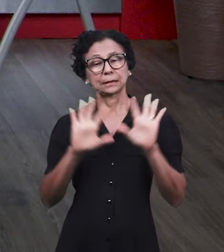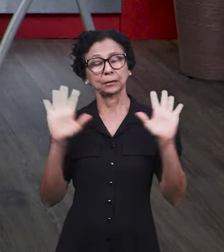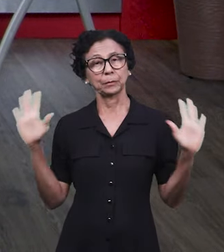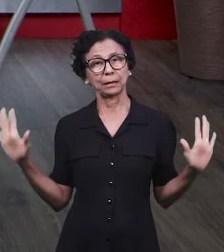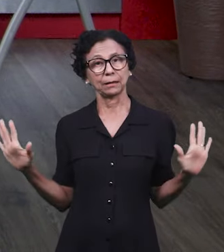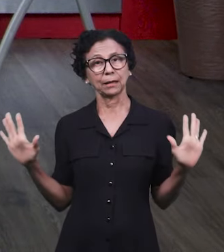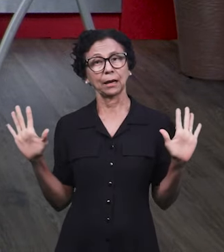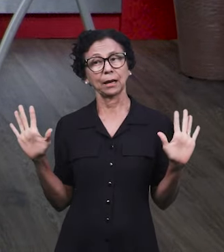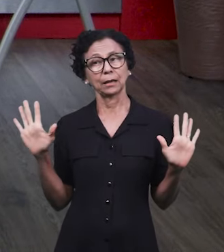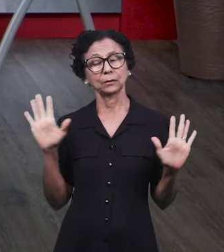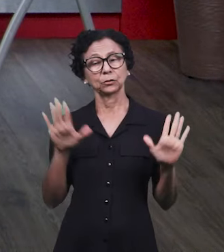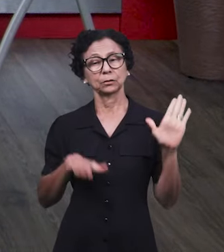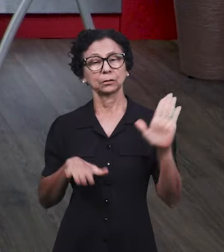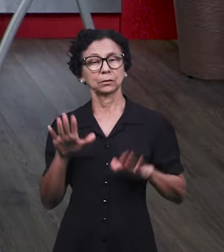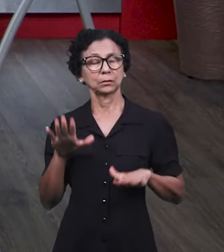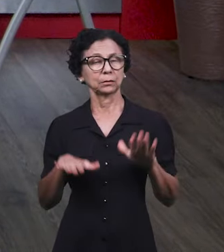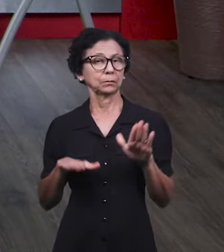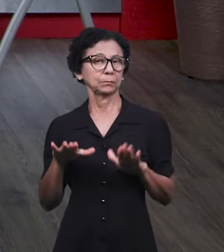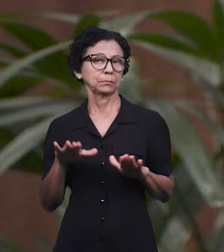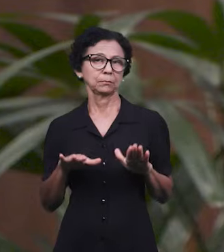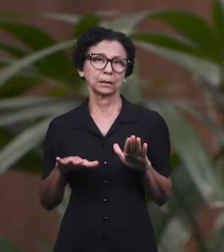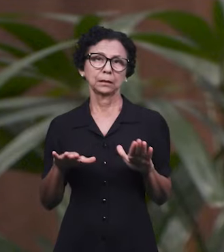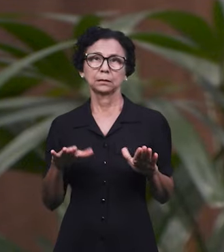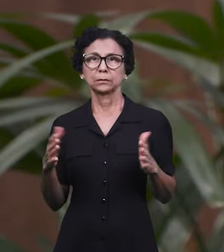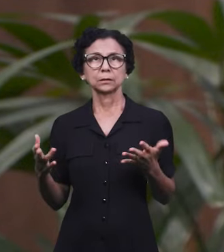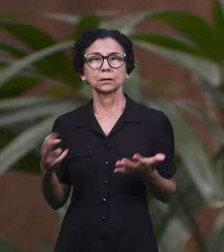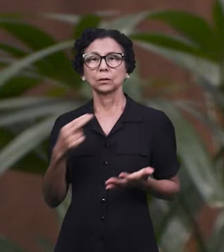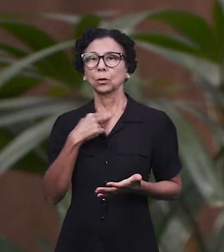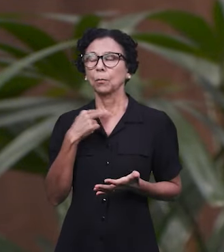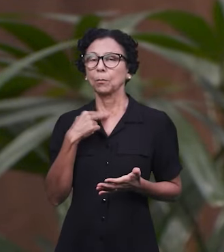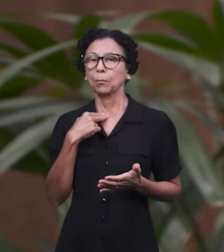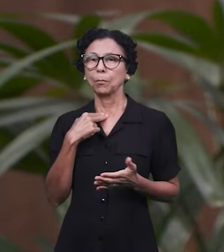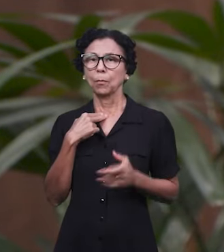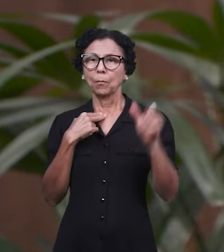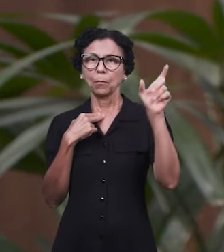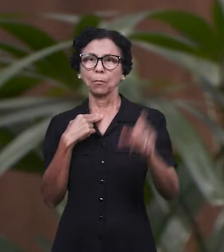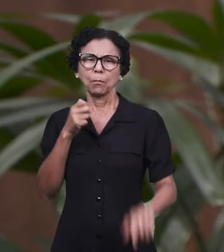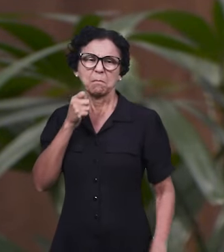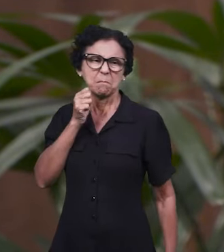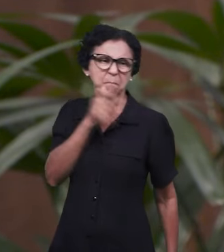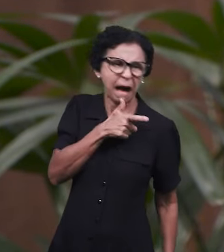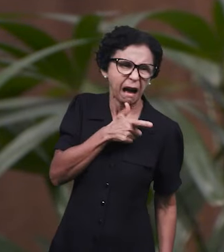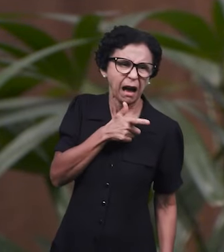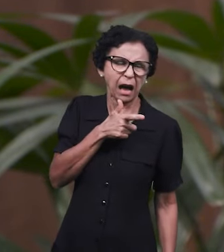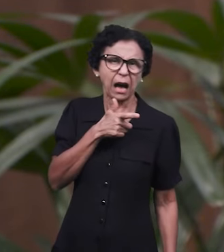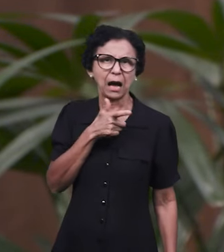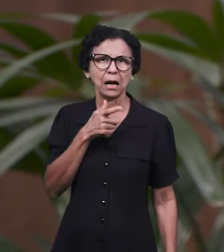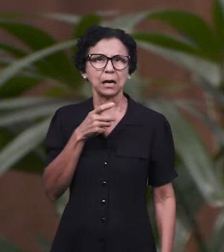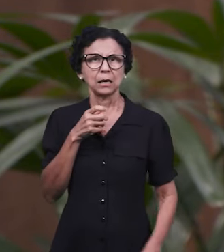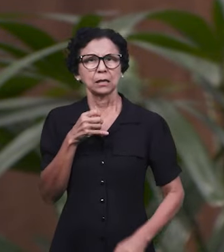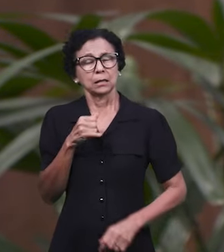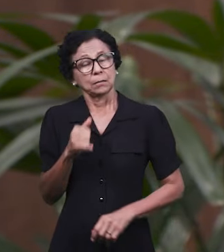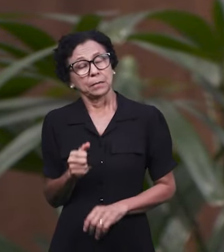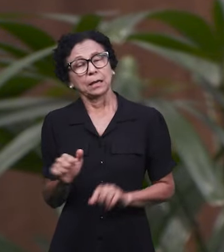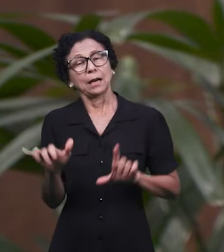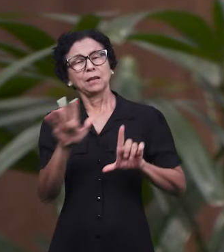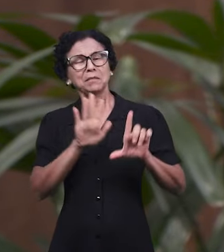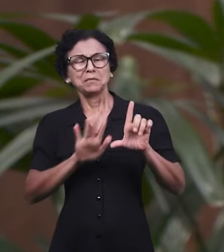ela é relativa porque você não pode eh ofender uma pessoa né mesmo que você esteja num ambiente virtual